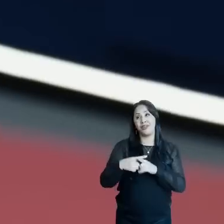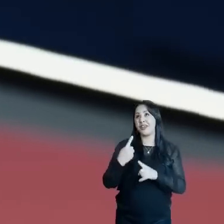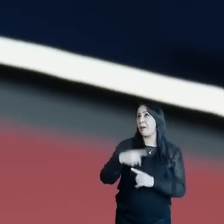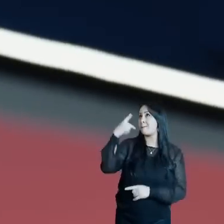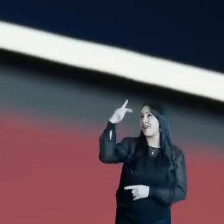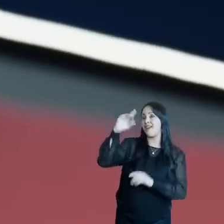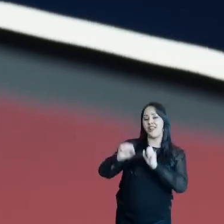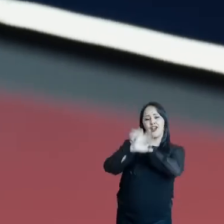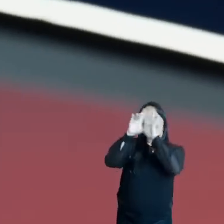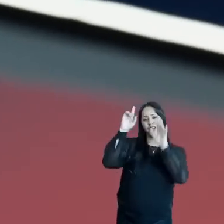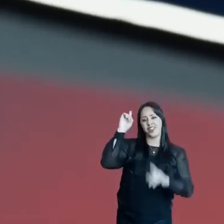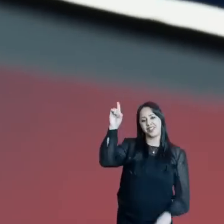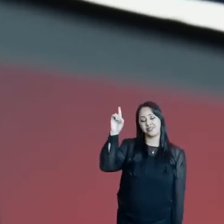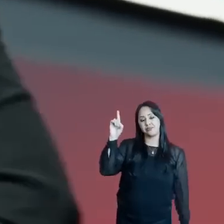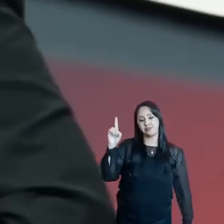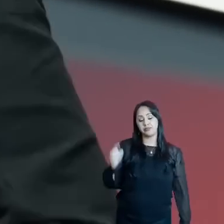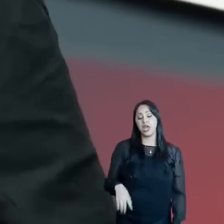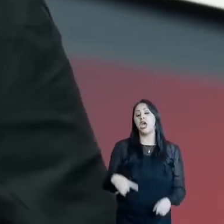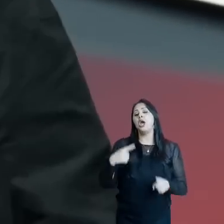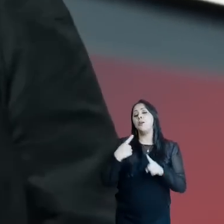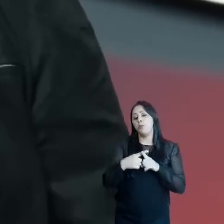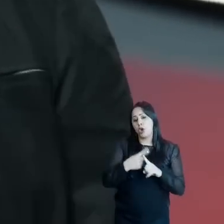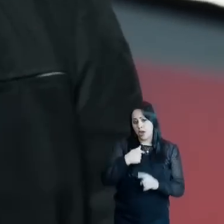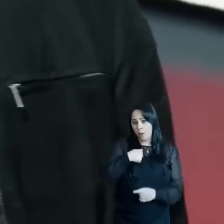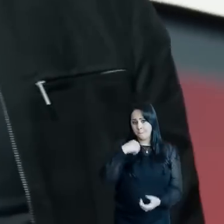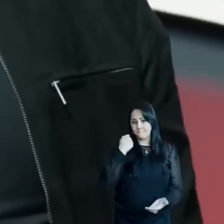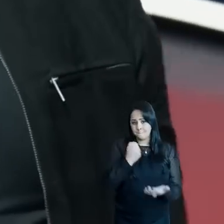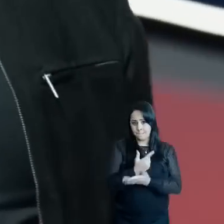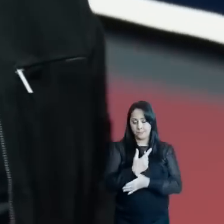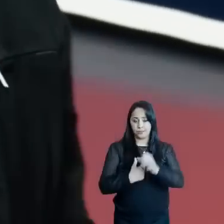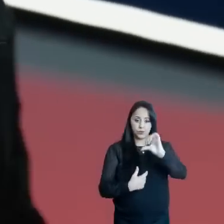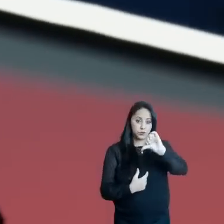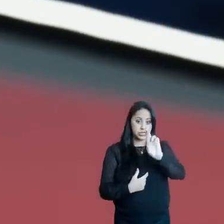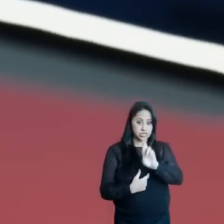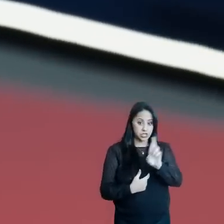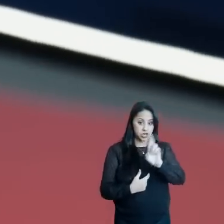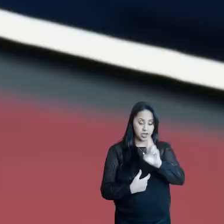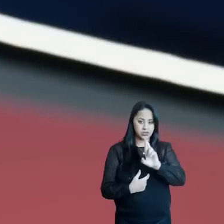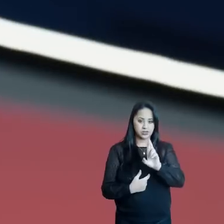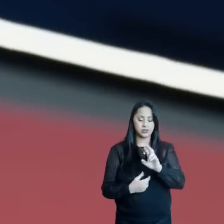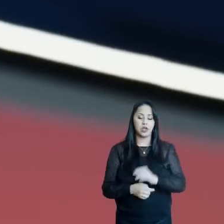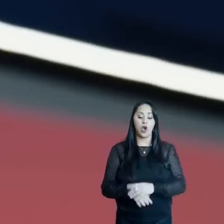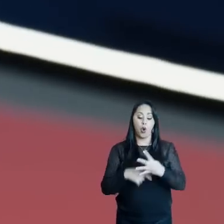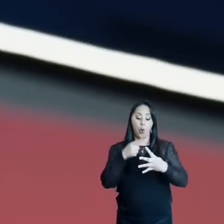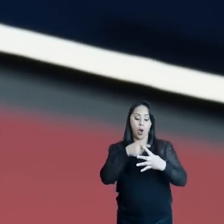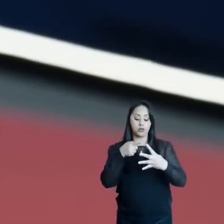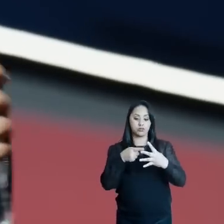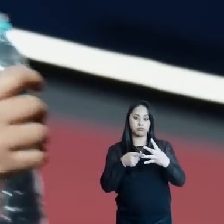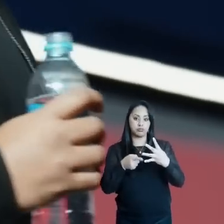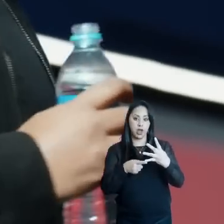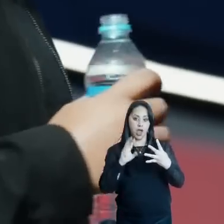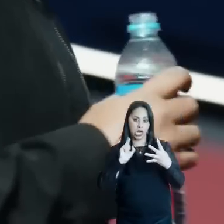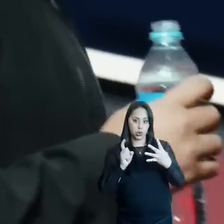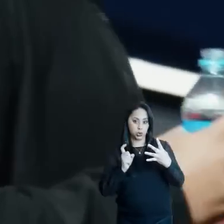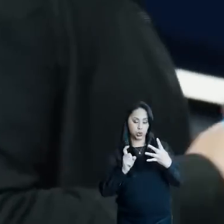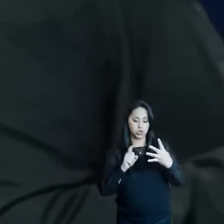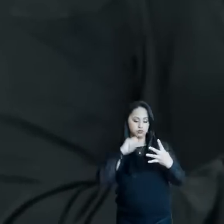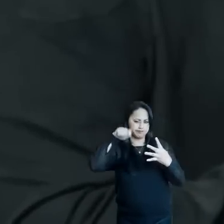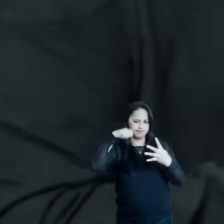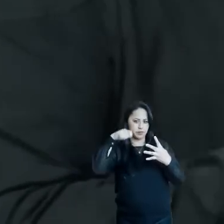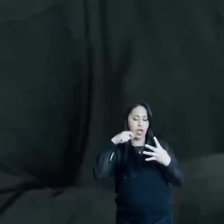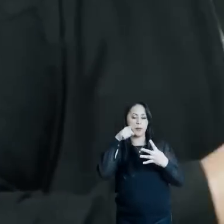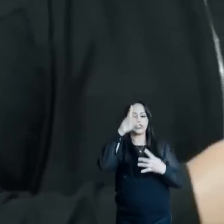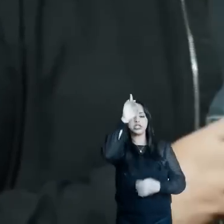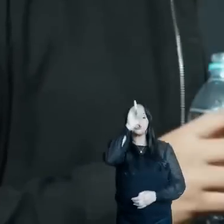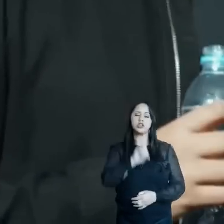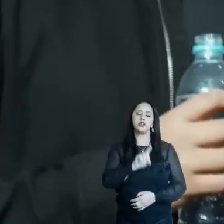é para a glória dele. Por que que eu tenho que pagar R$ 97 para acessar, então, Kaiser, as 4 sessões? Para você ter direito a usar aquilo